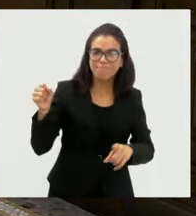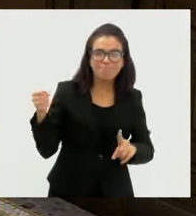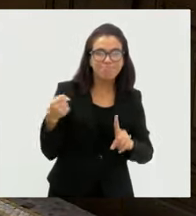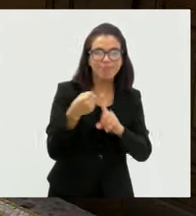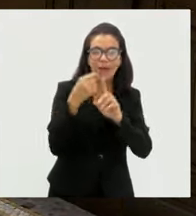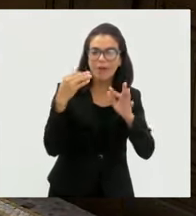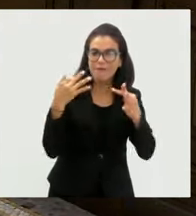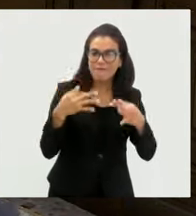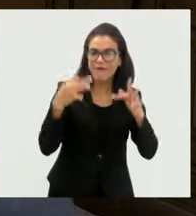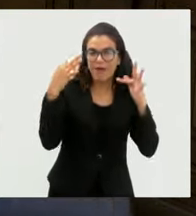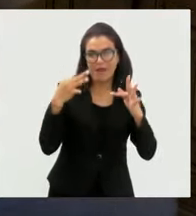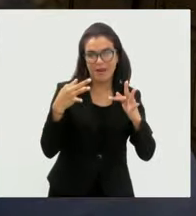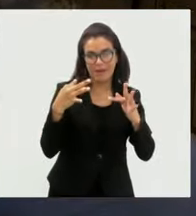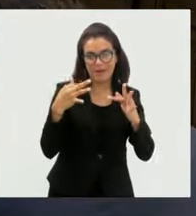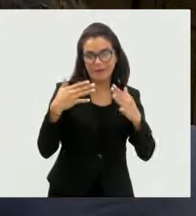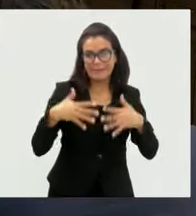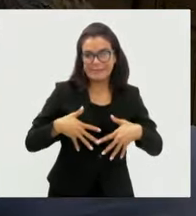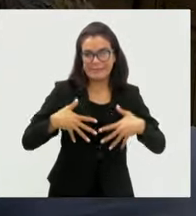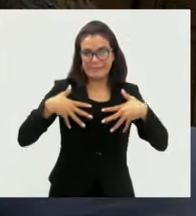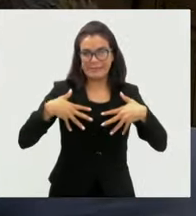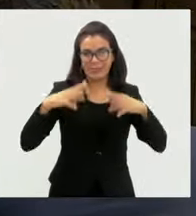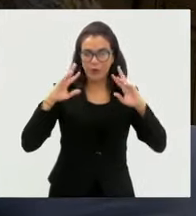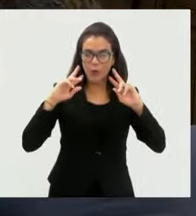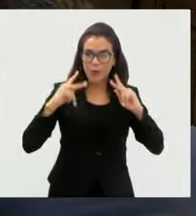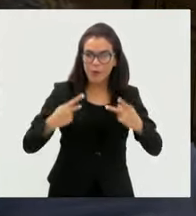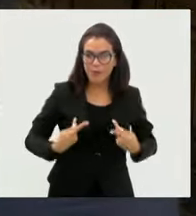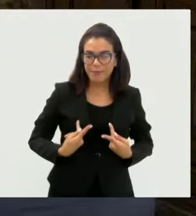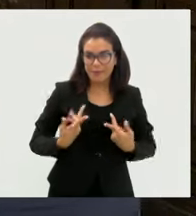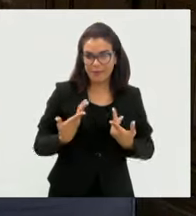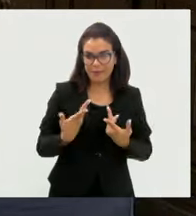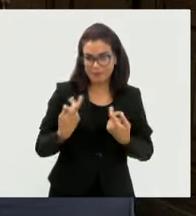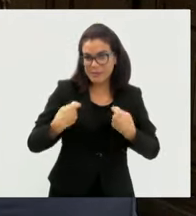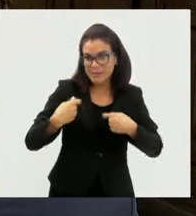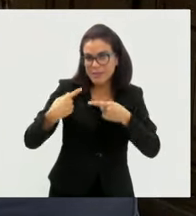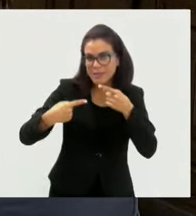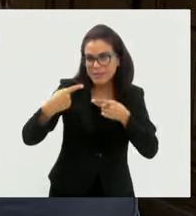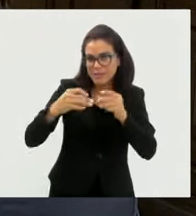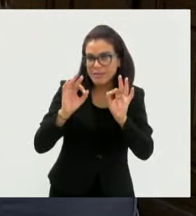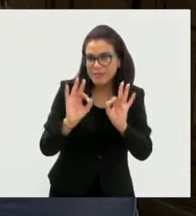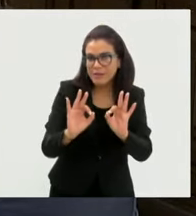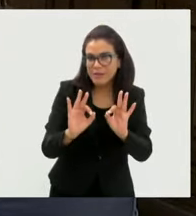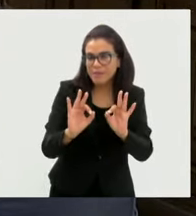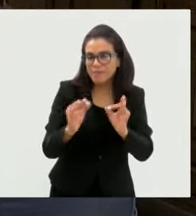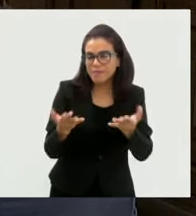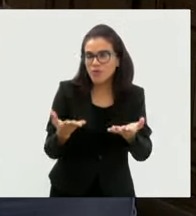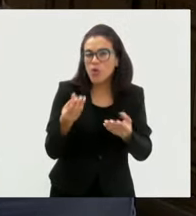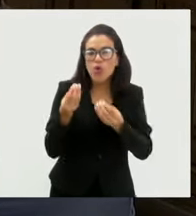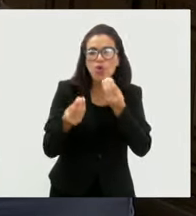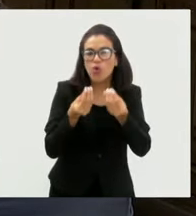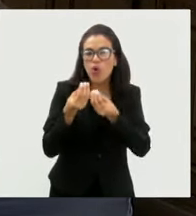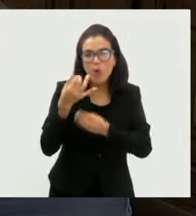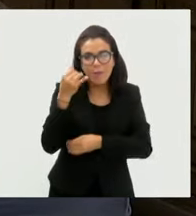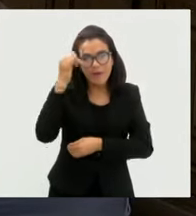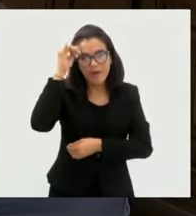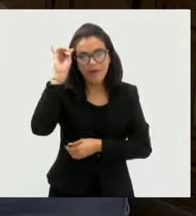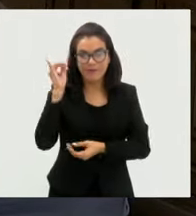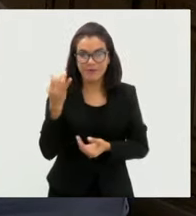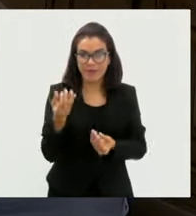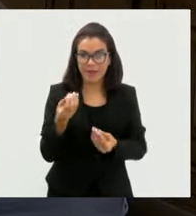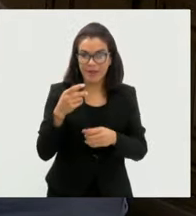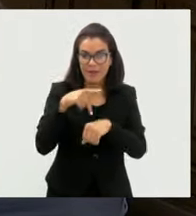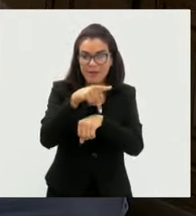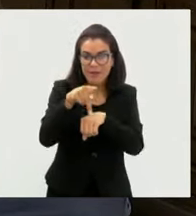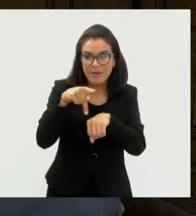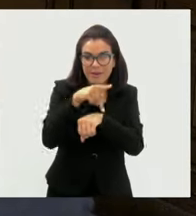fala contra isso, mas não cabe um debate? Quem faz isso? Como combater isso? Os países que